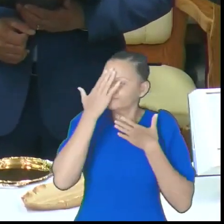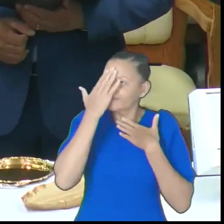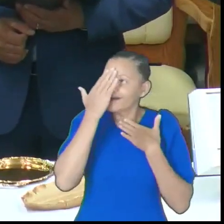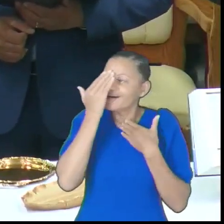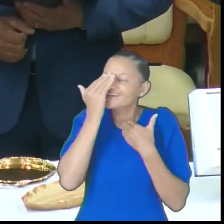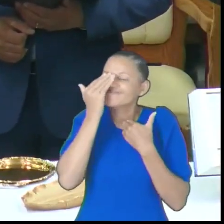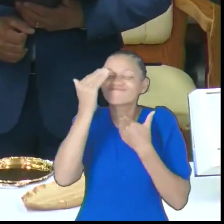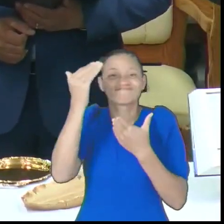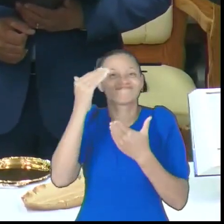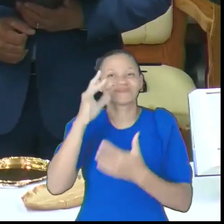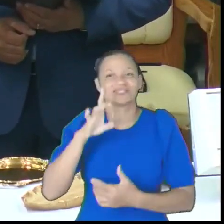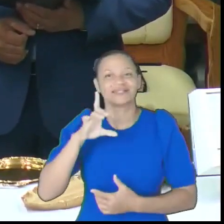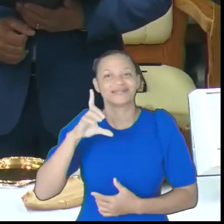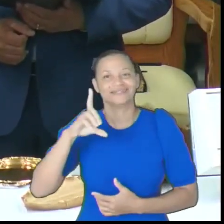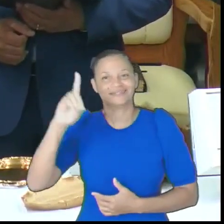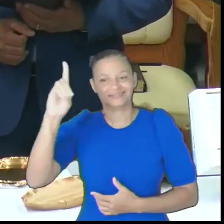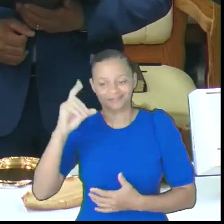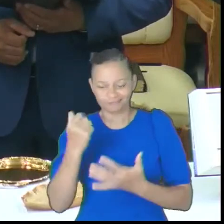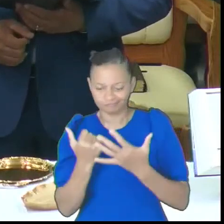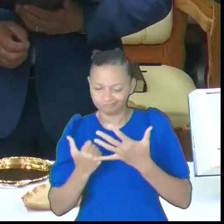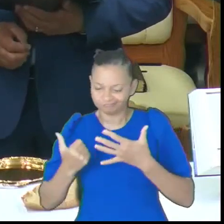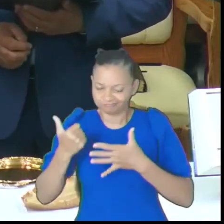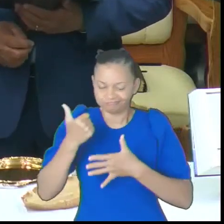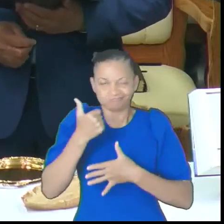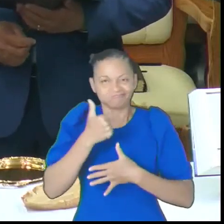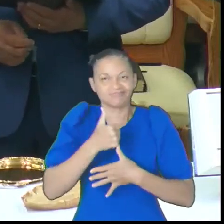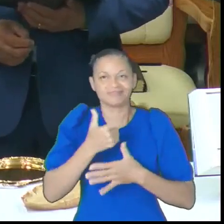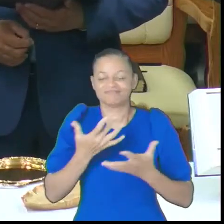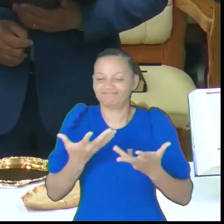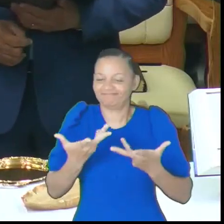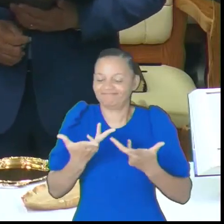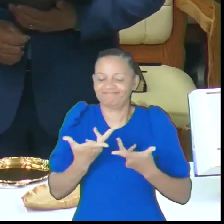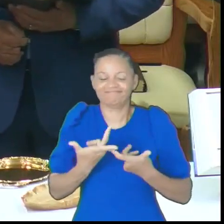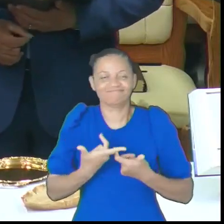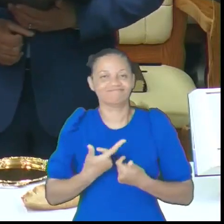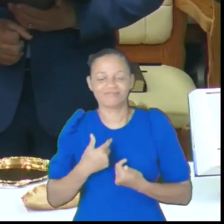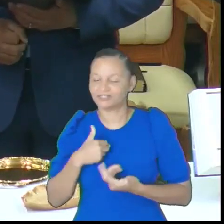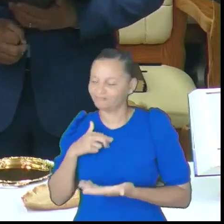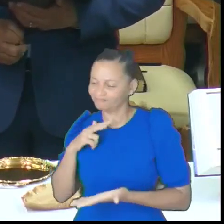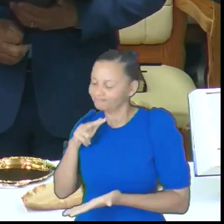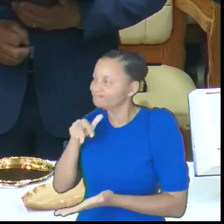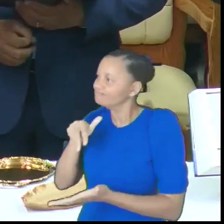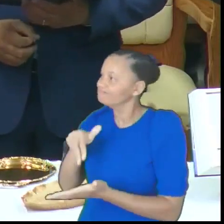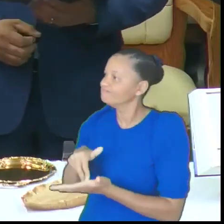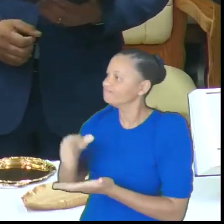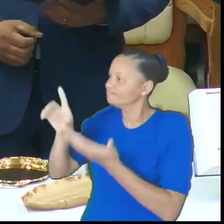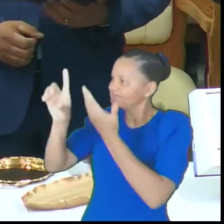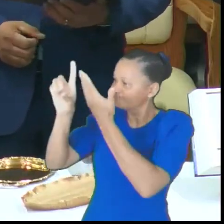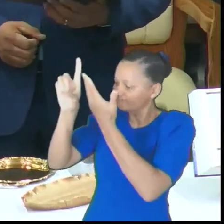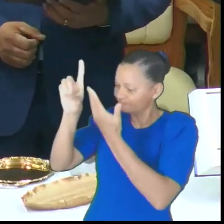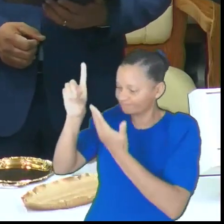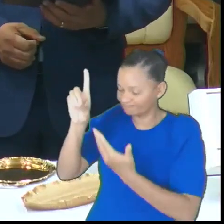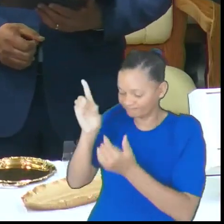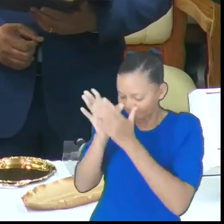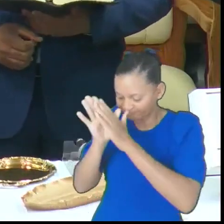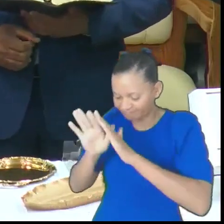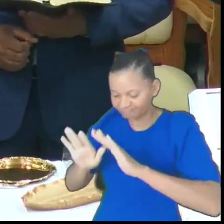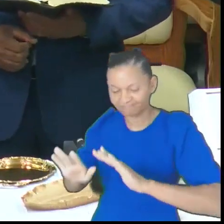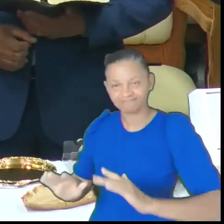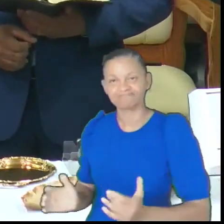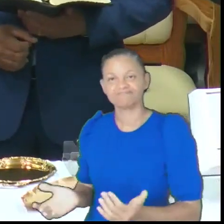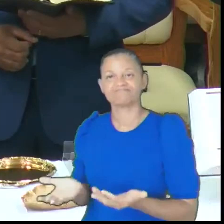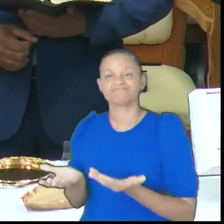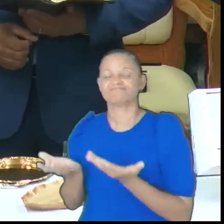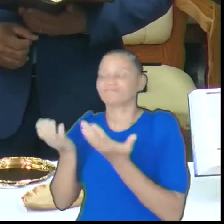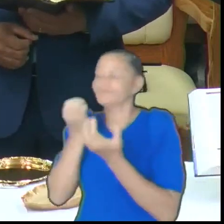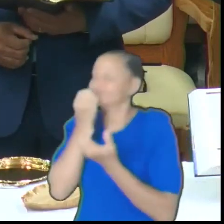pelo privilégio que Ele nos dá de estarmos em Sua presença, adorando